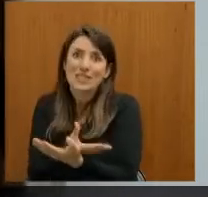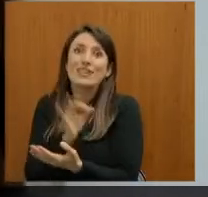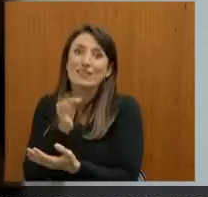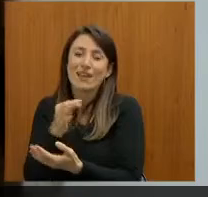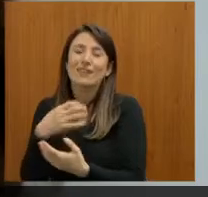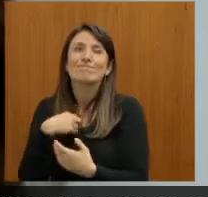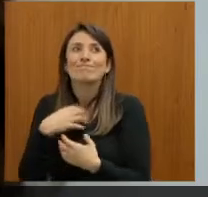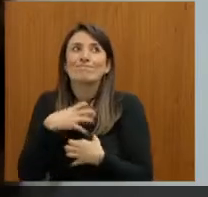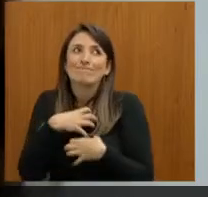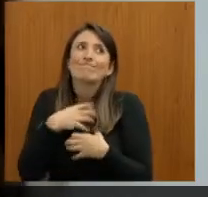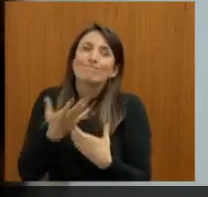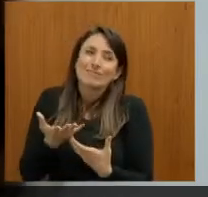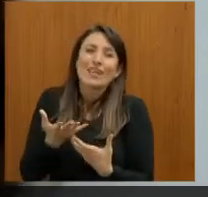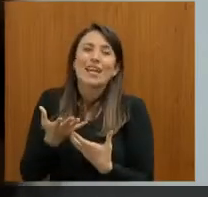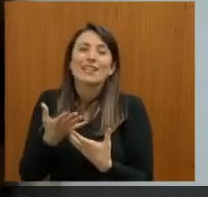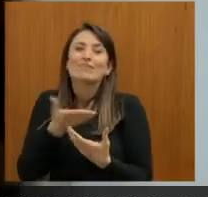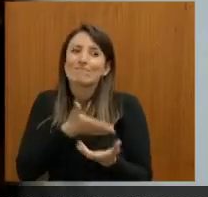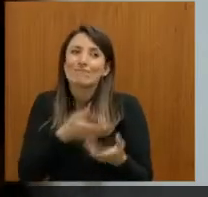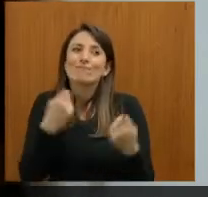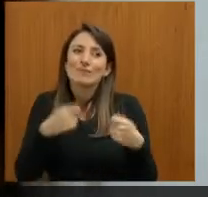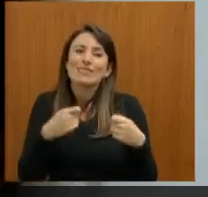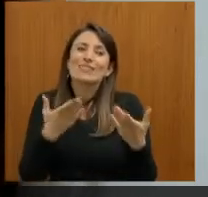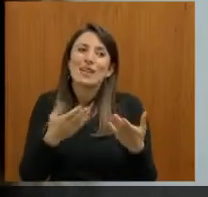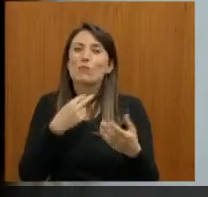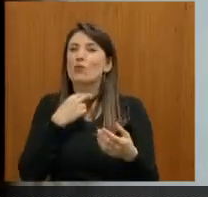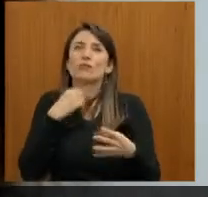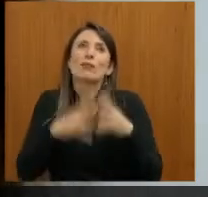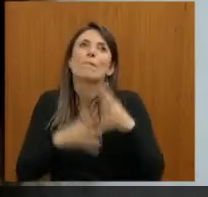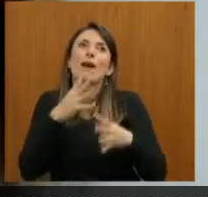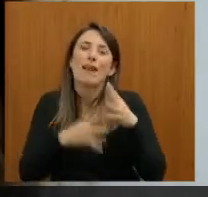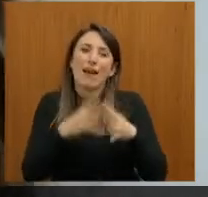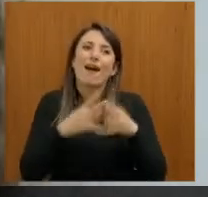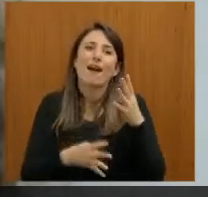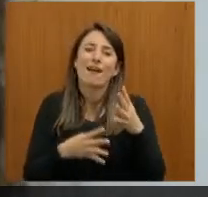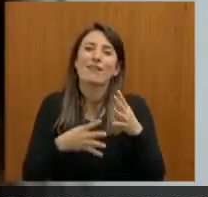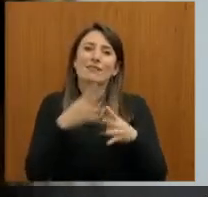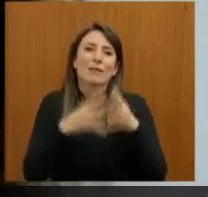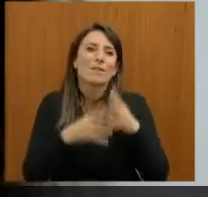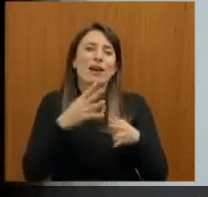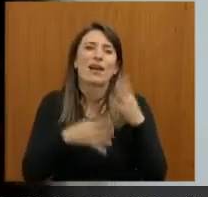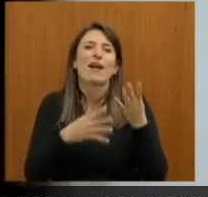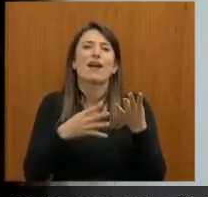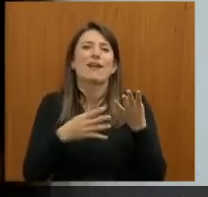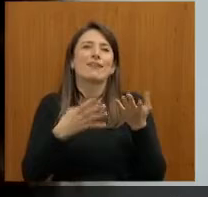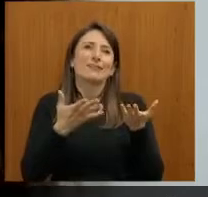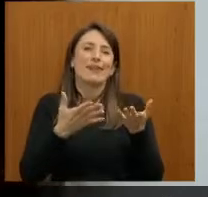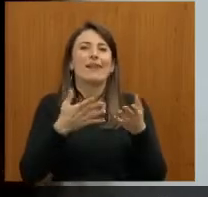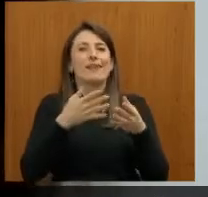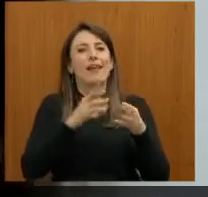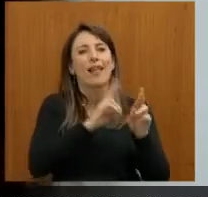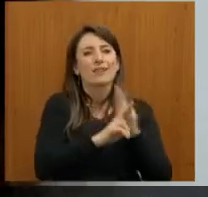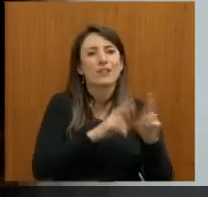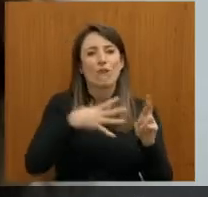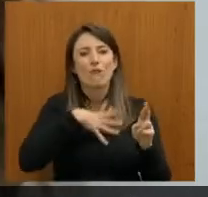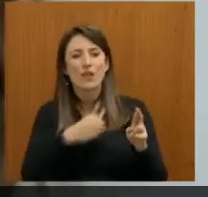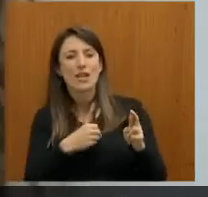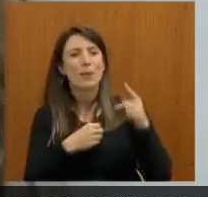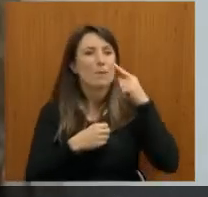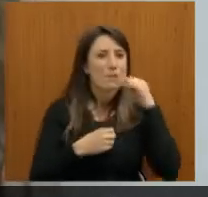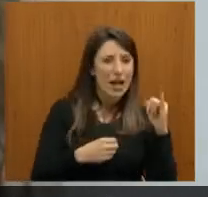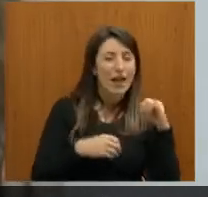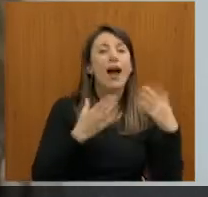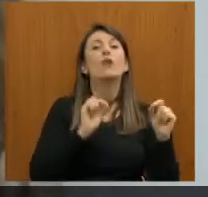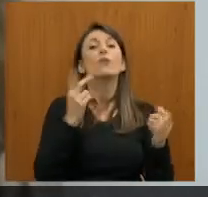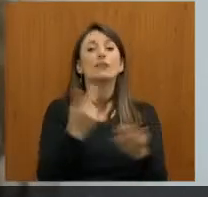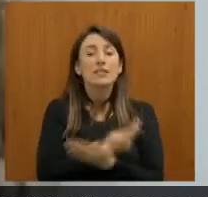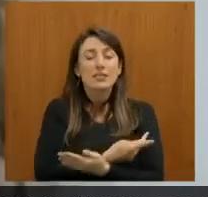né e ele usou dessa e foi para a Disney e nunca mais retornou com as meninas Então hoje